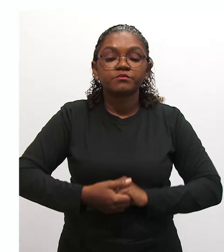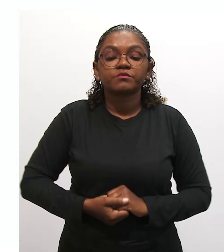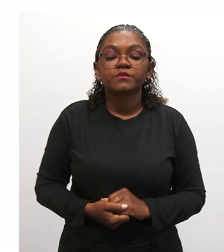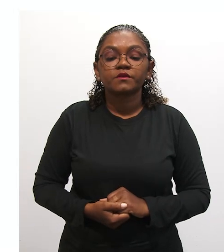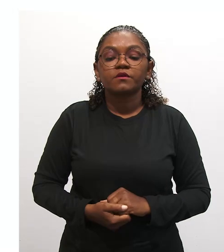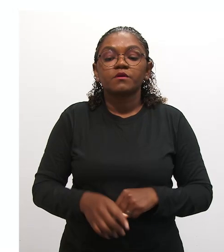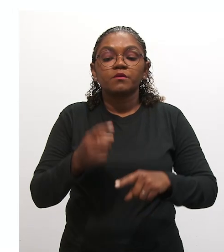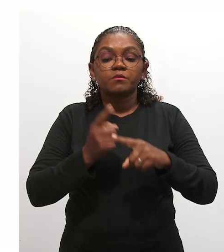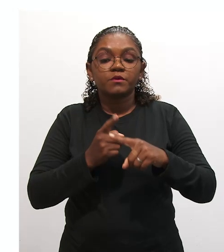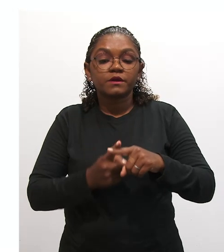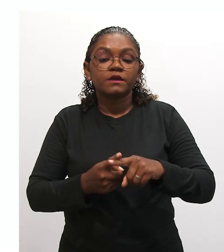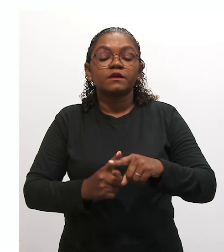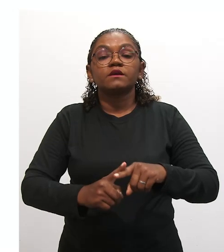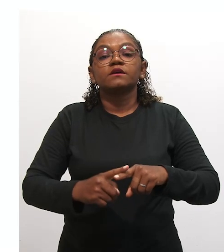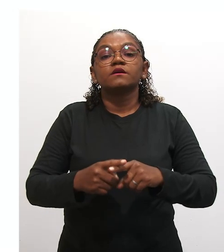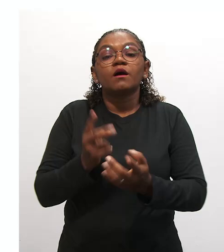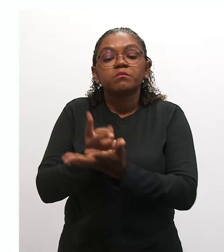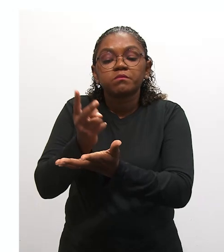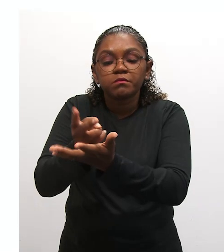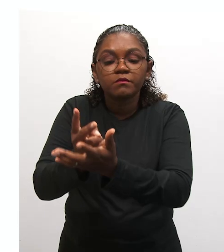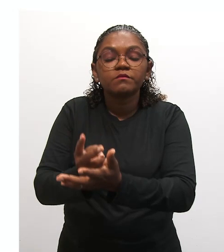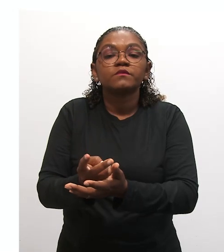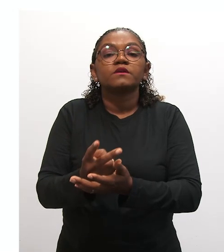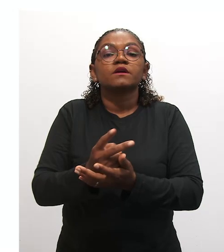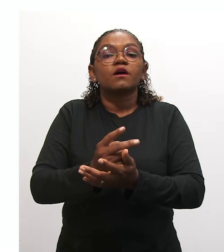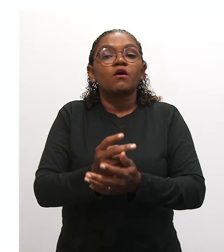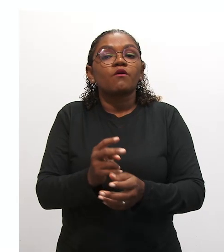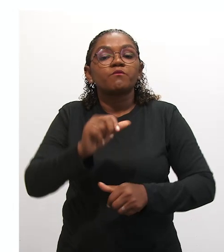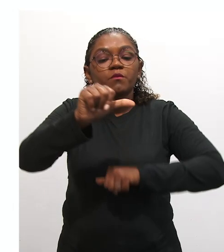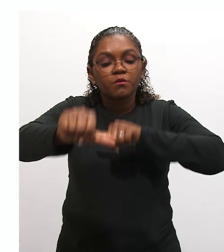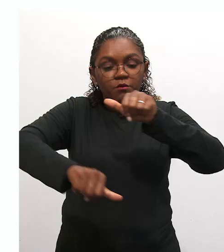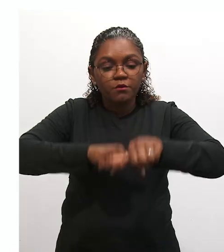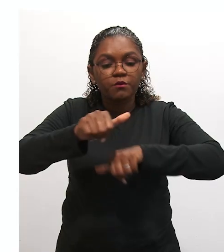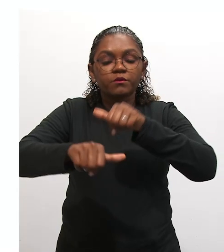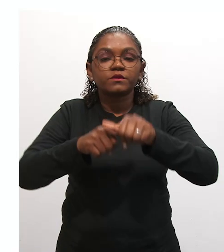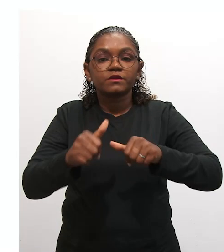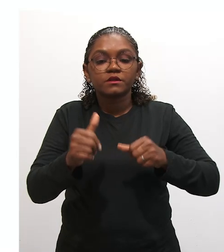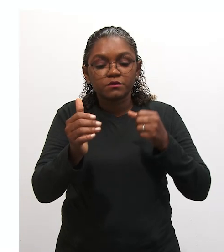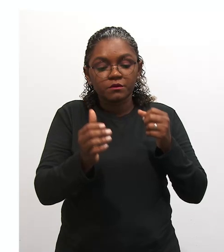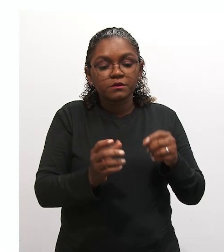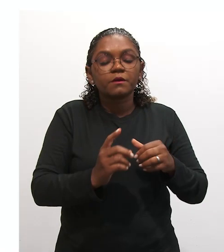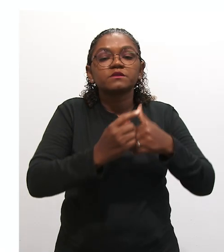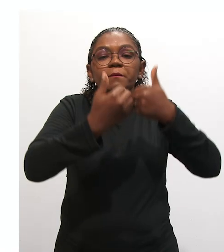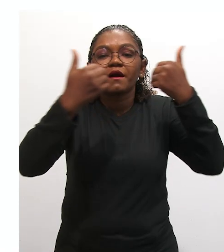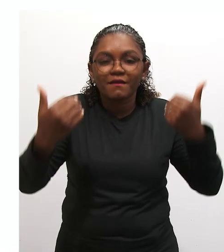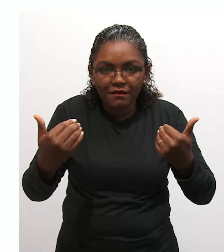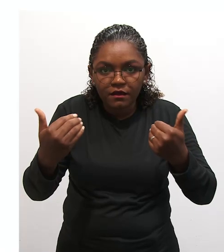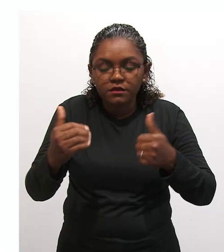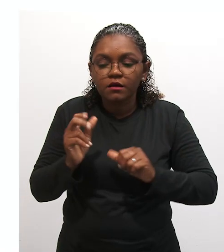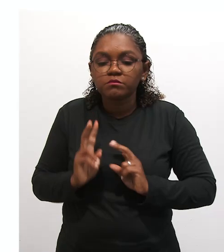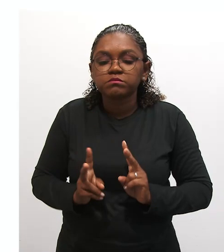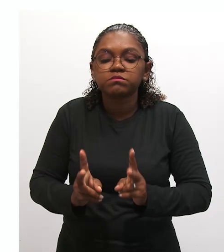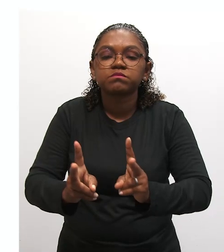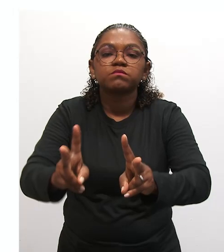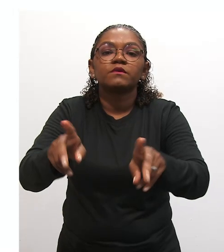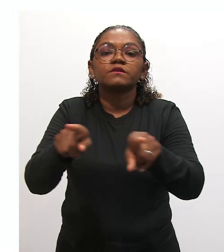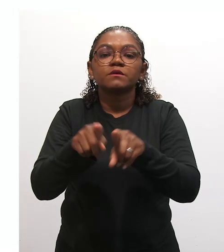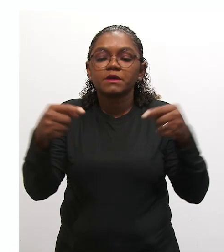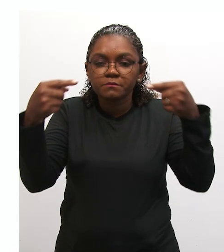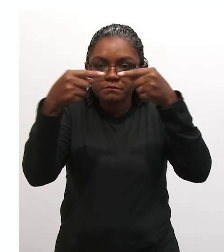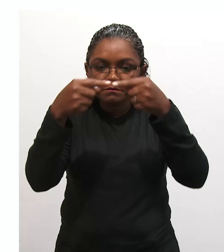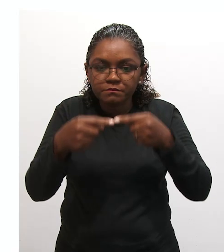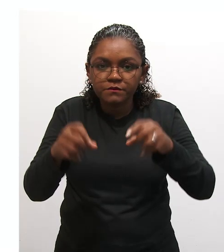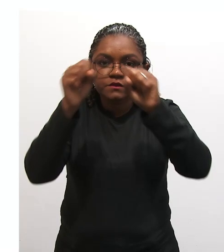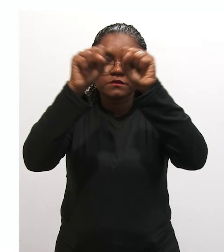perdurem, sustentabilidade transforma iniciativas isoladas em mudanças duradouras, consolidando a